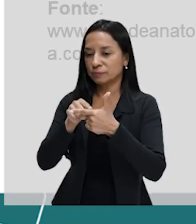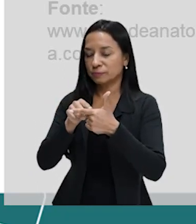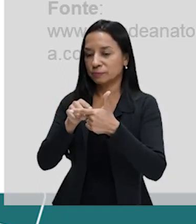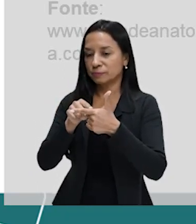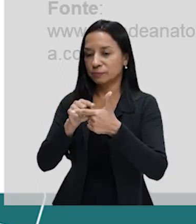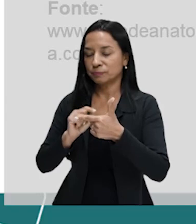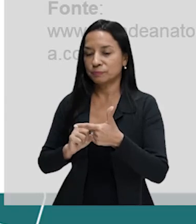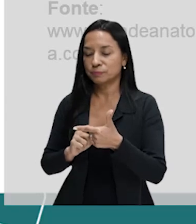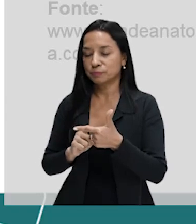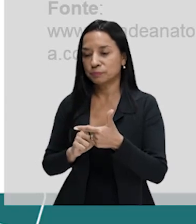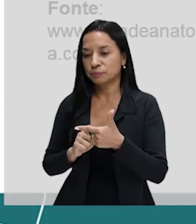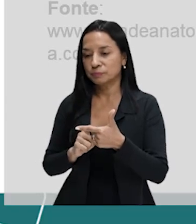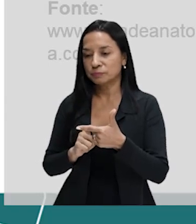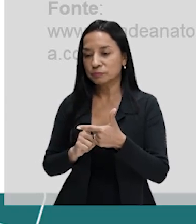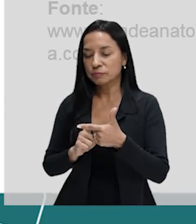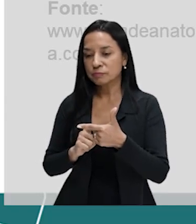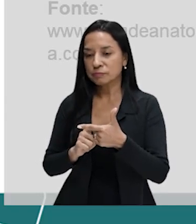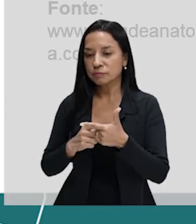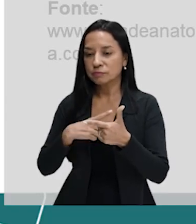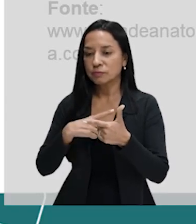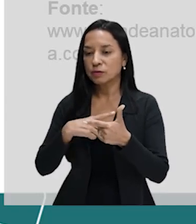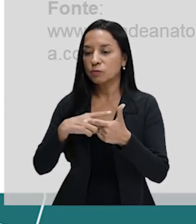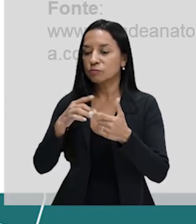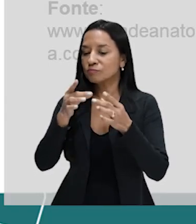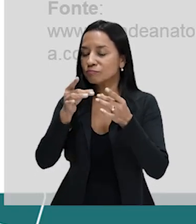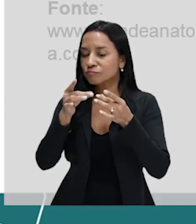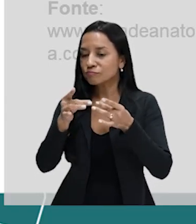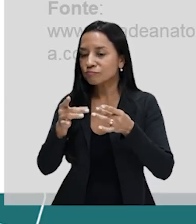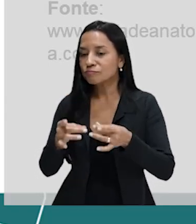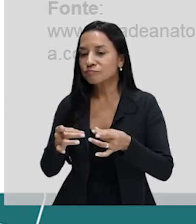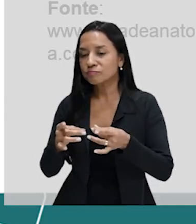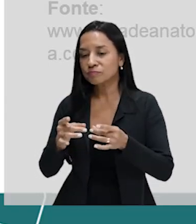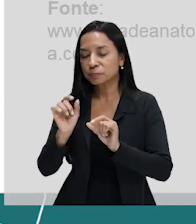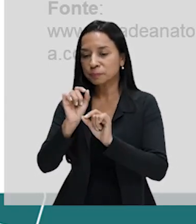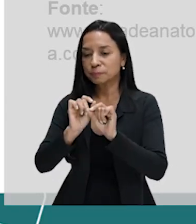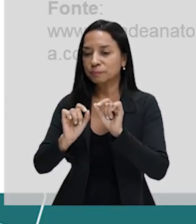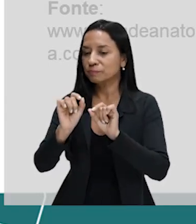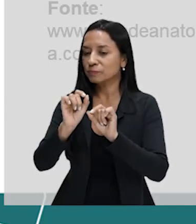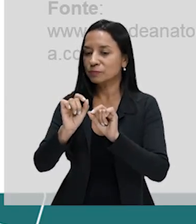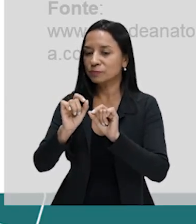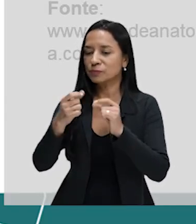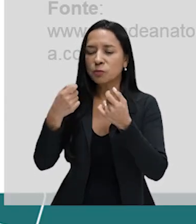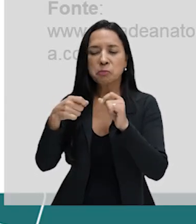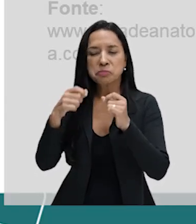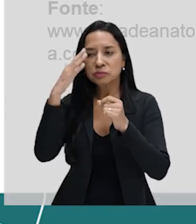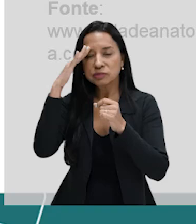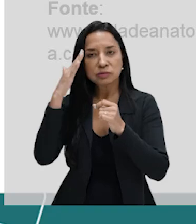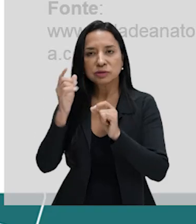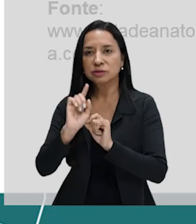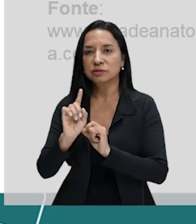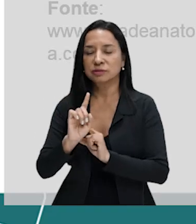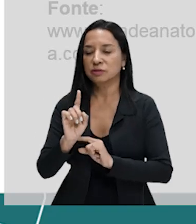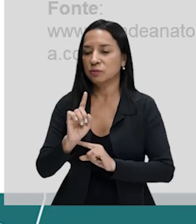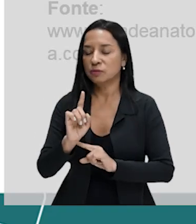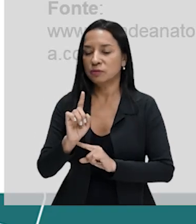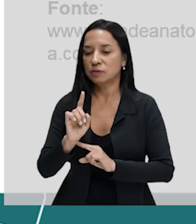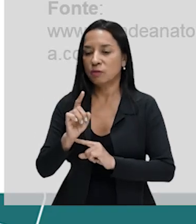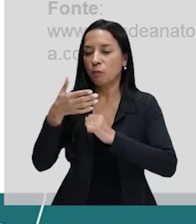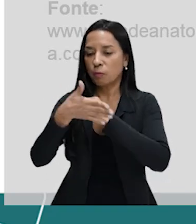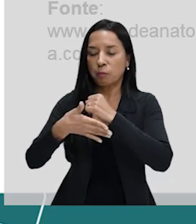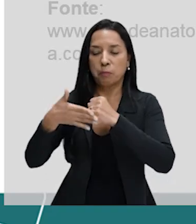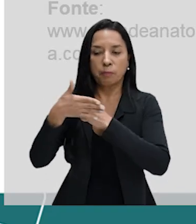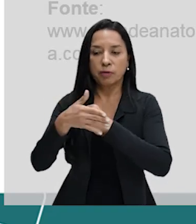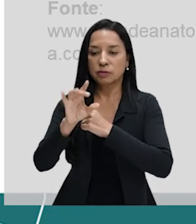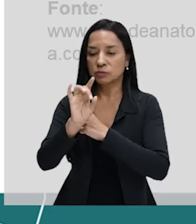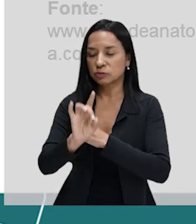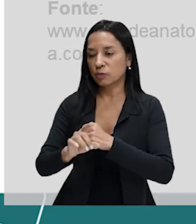corpos esponjosos, né? Tem muitos detalhes que vocês não precisam entender muito, tá? O básico do